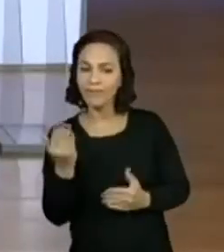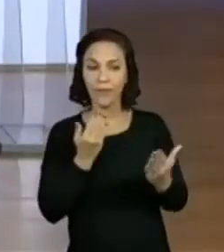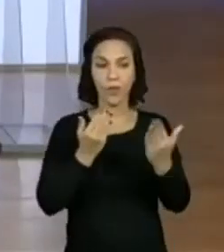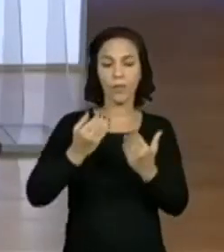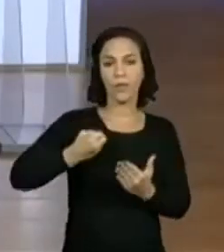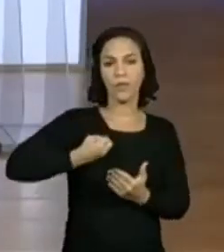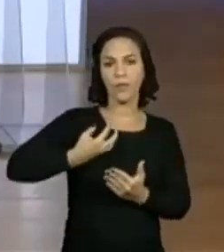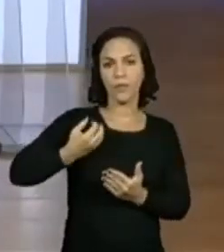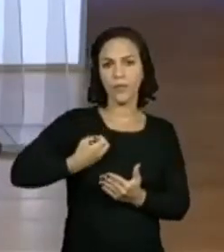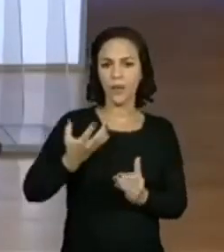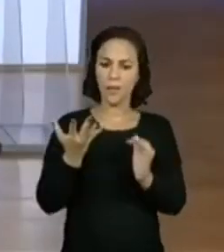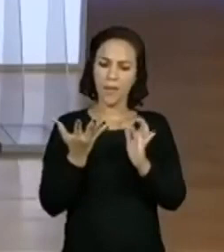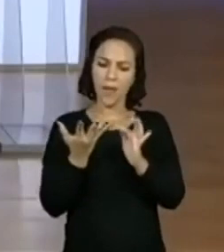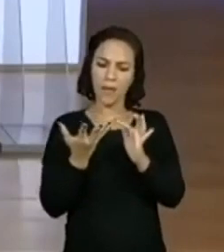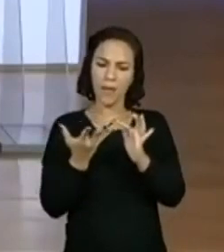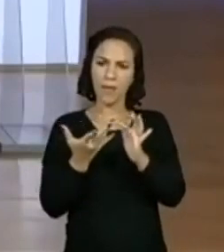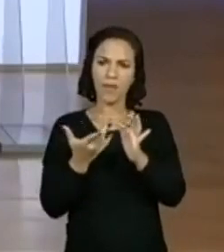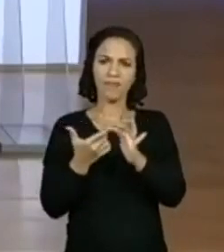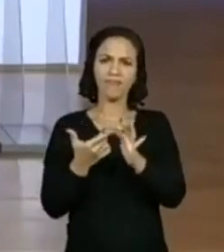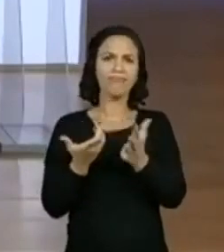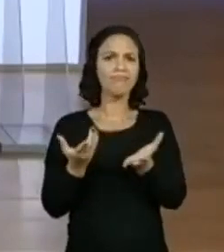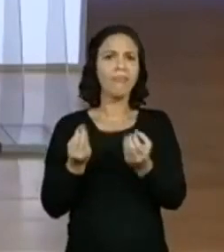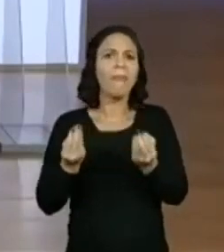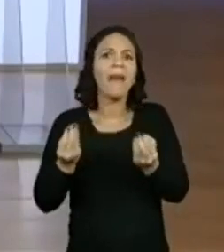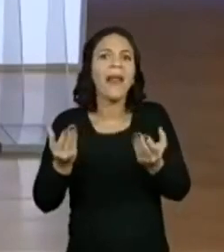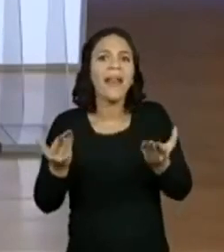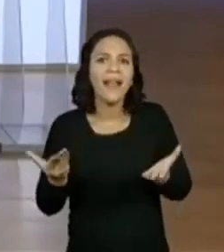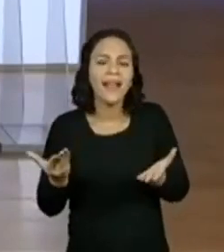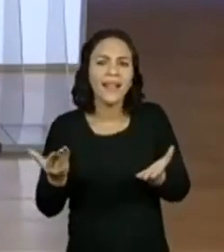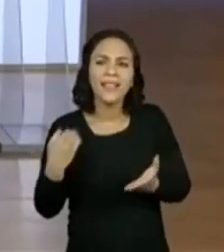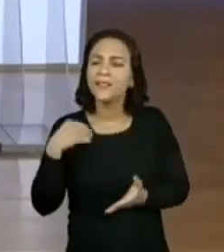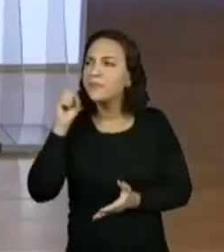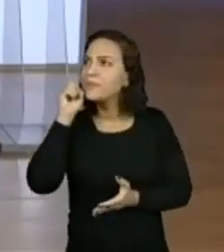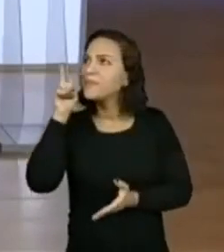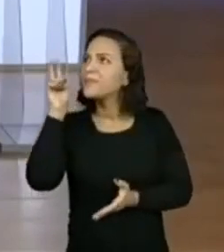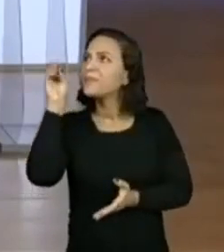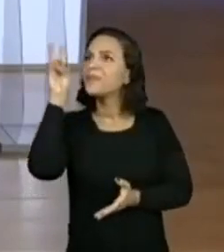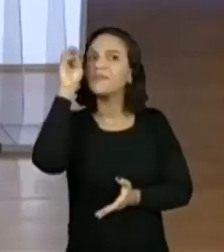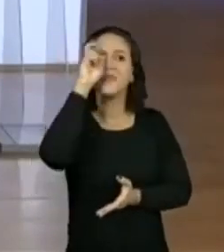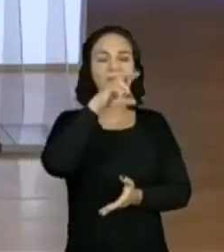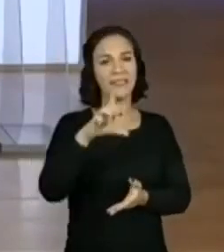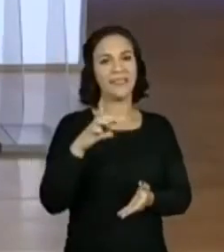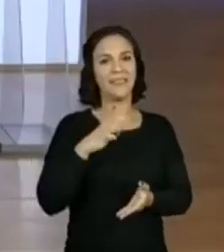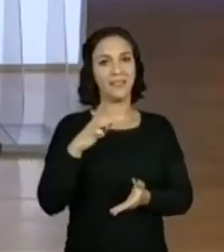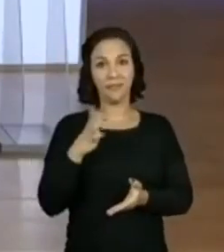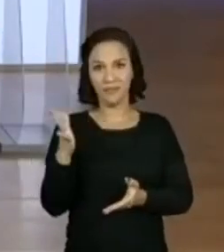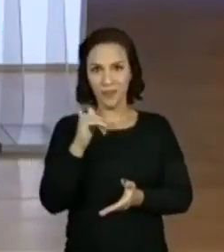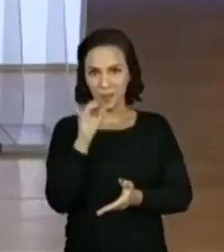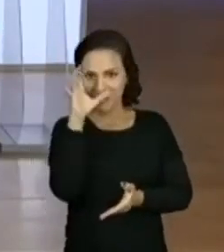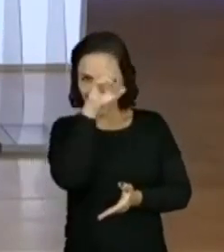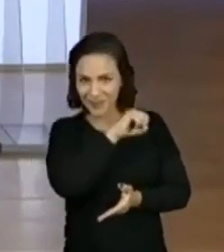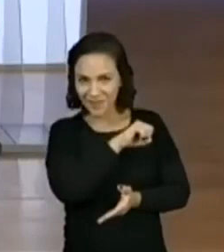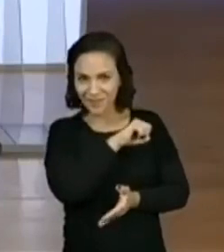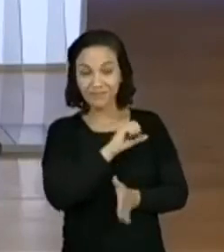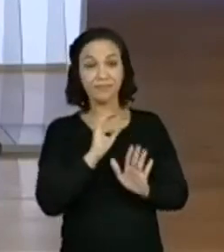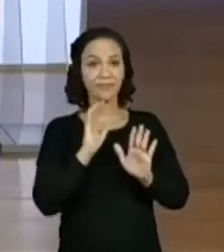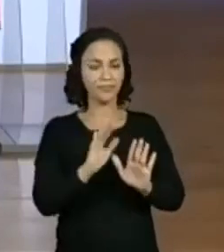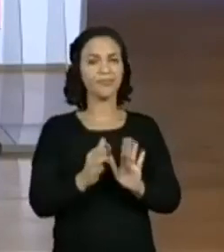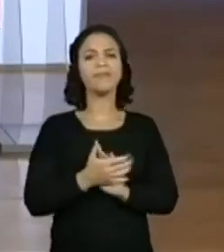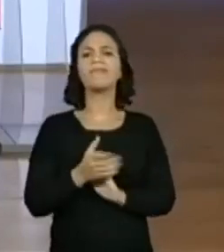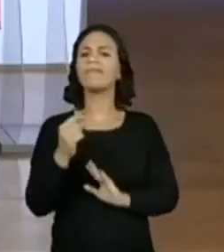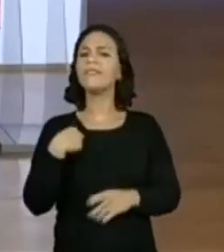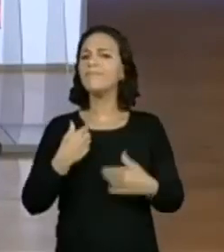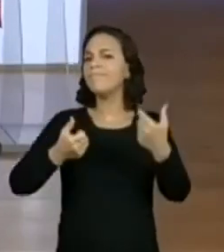não é, professora, para que servem esses números que estão aí presentes no nosso cotidiano? Sim. Sabe que quando nós falamos